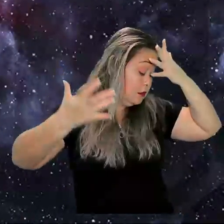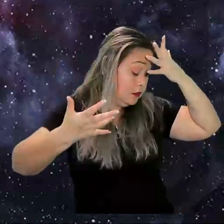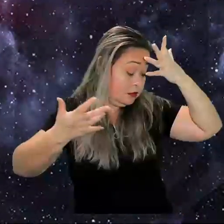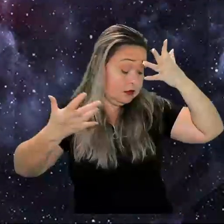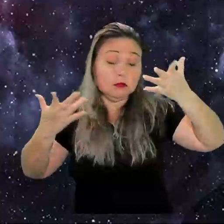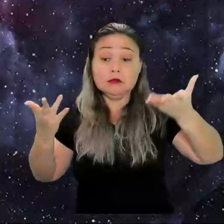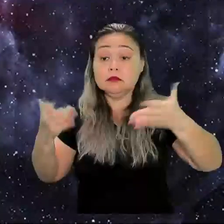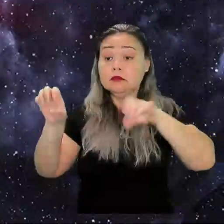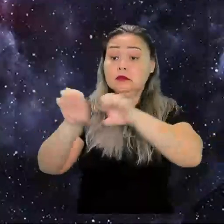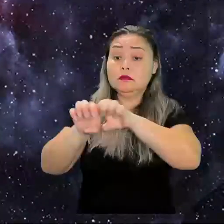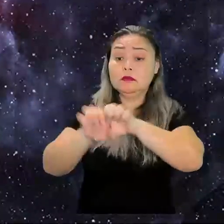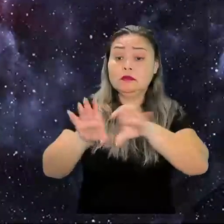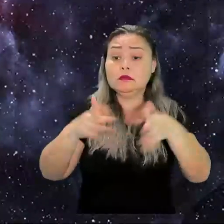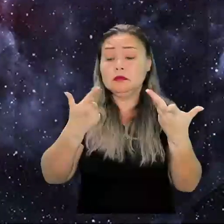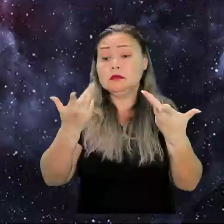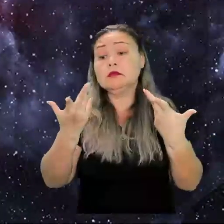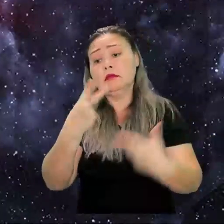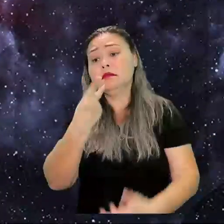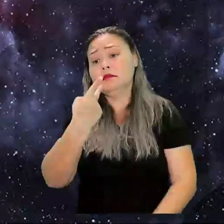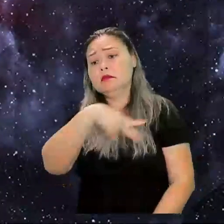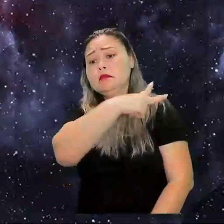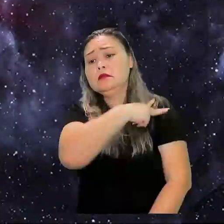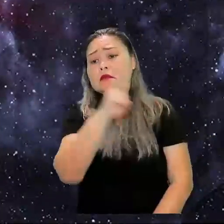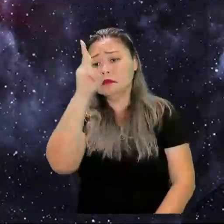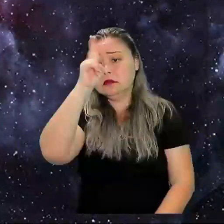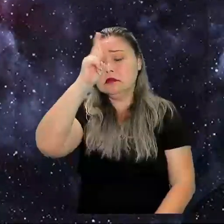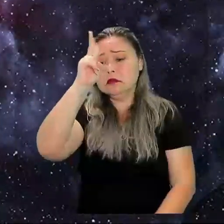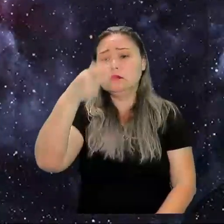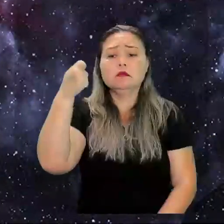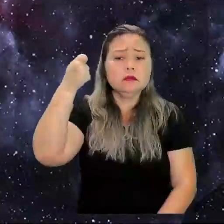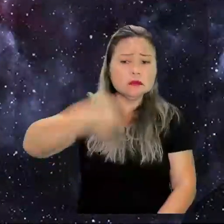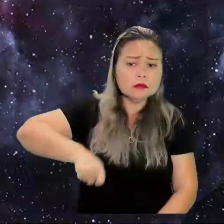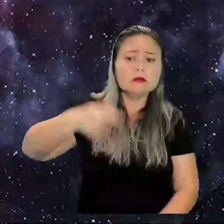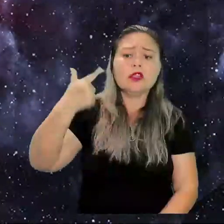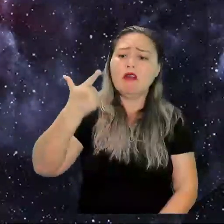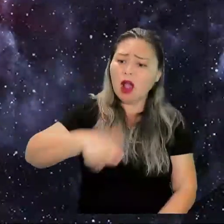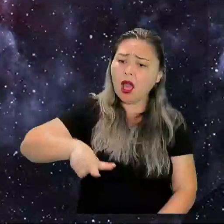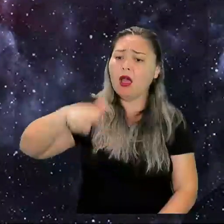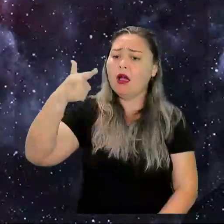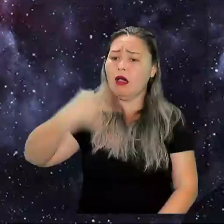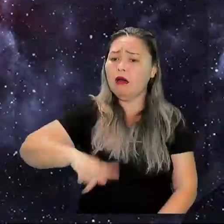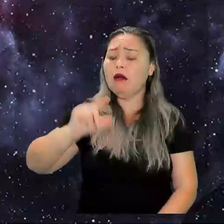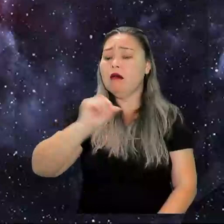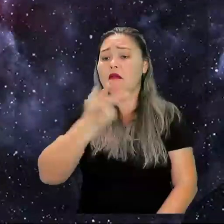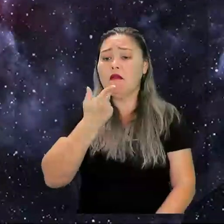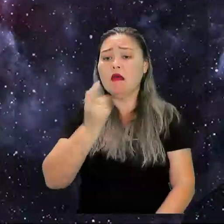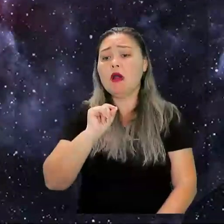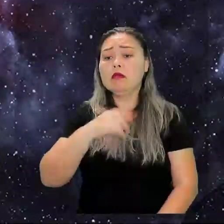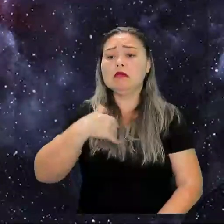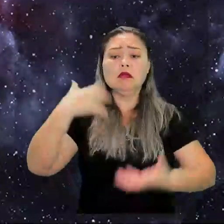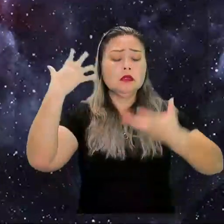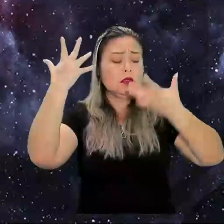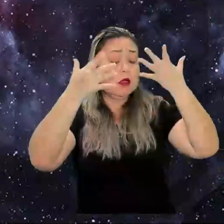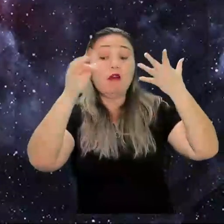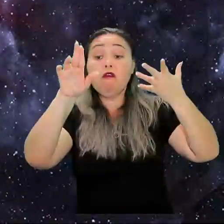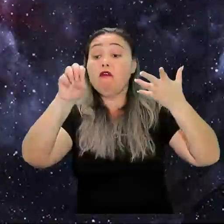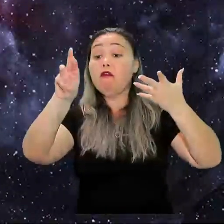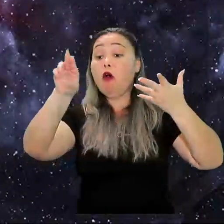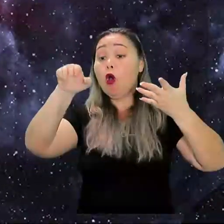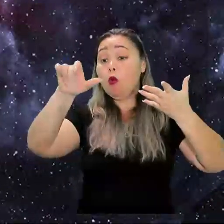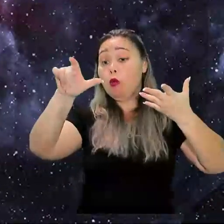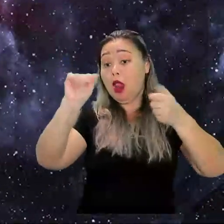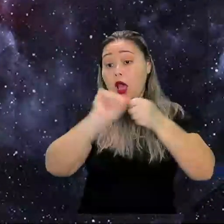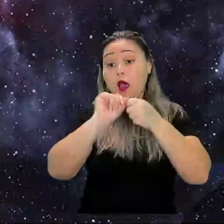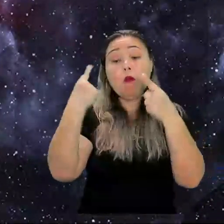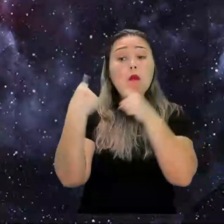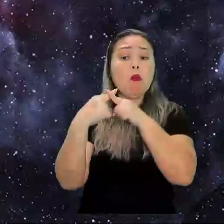monte de equações. A gente fala lá no segundo ano, lembra? Que eu batia sempre naquela tecla. Não precisa ficar desesperado com aquele monte de fórmulas. Por quê?